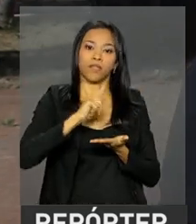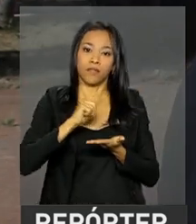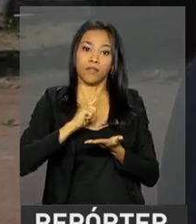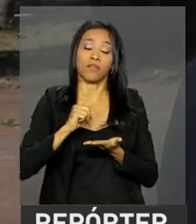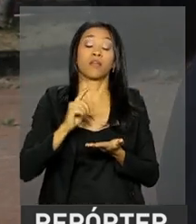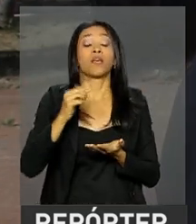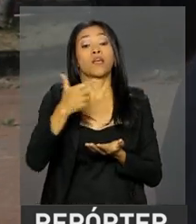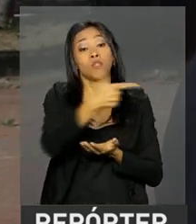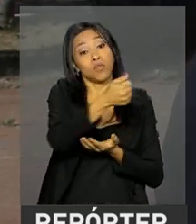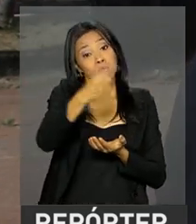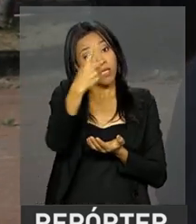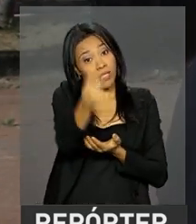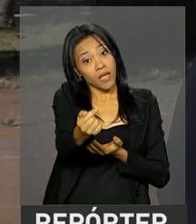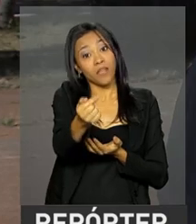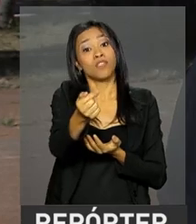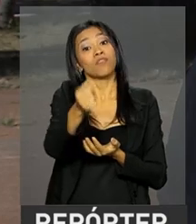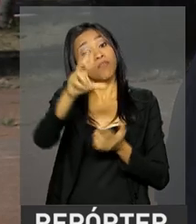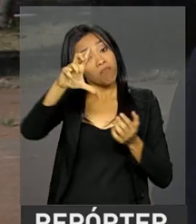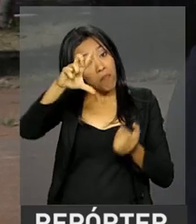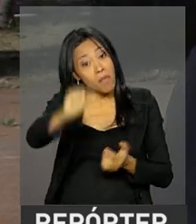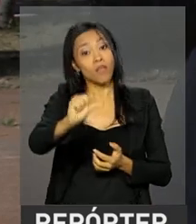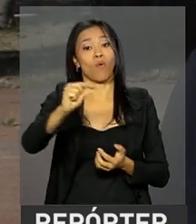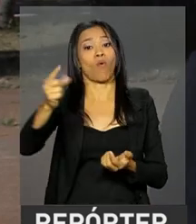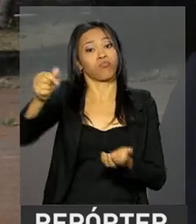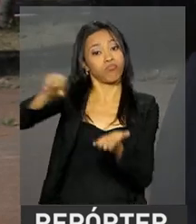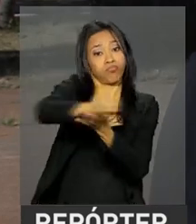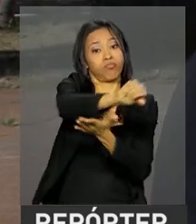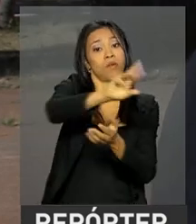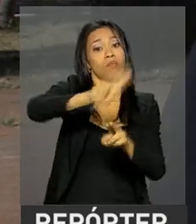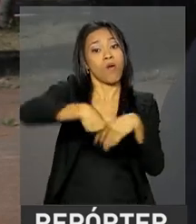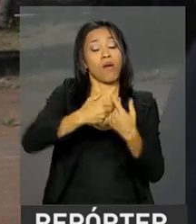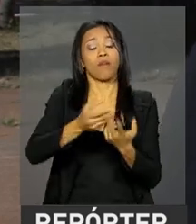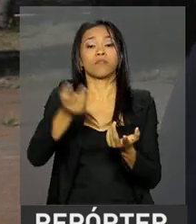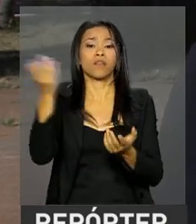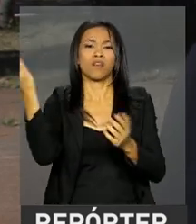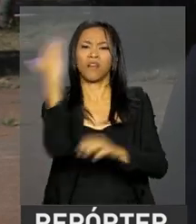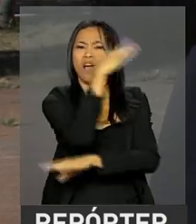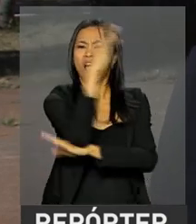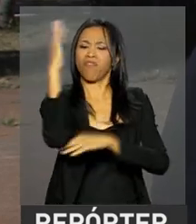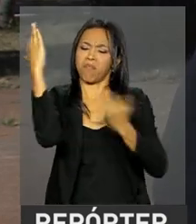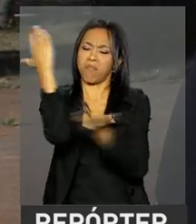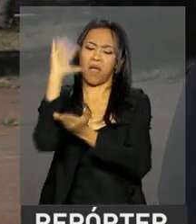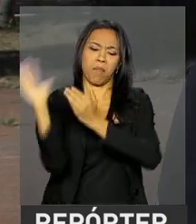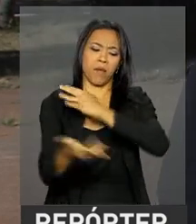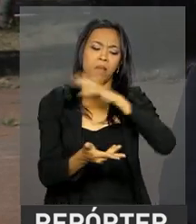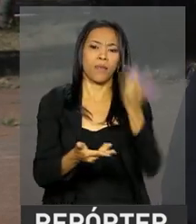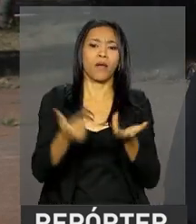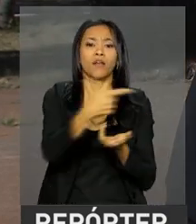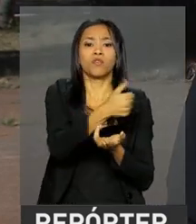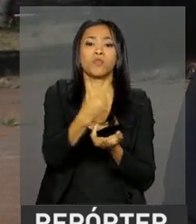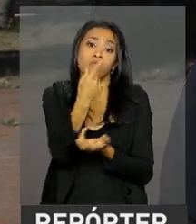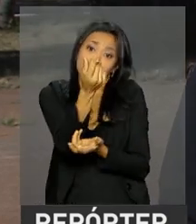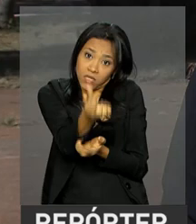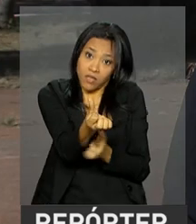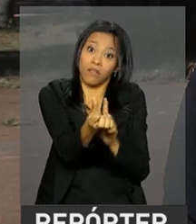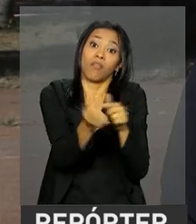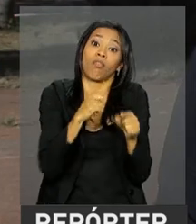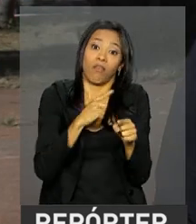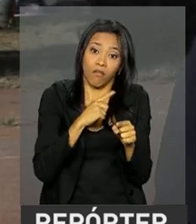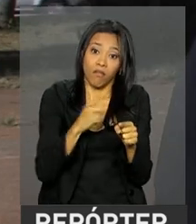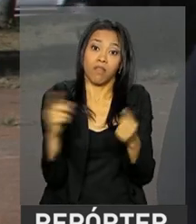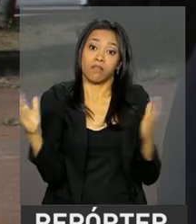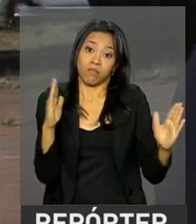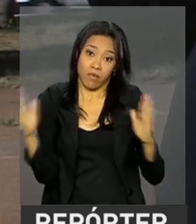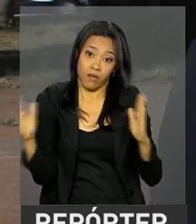menor por conta do aumento do desmatamento em 2016 mas que o valor repassado será aumentado assim que